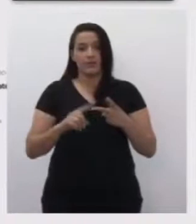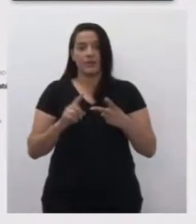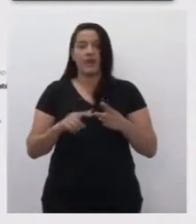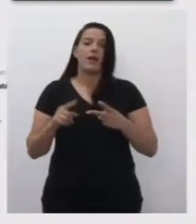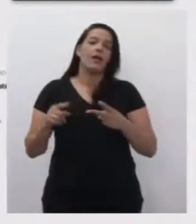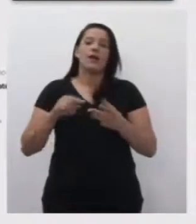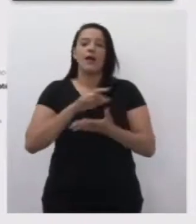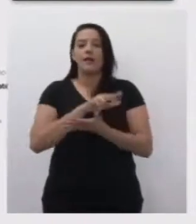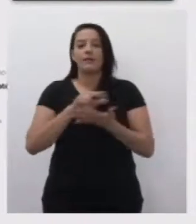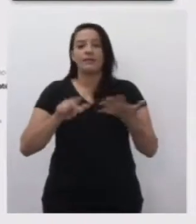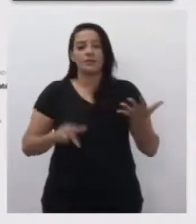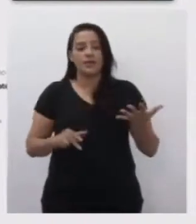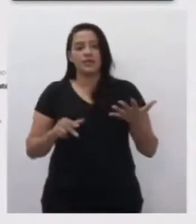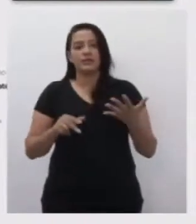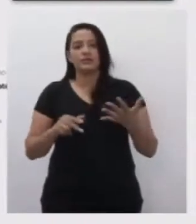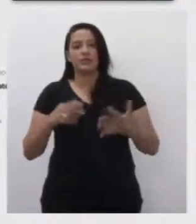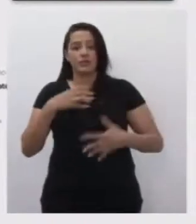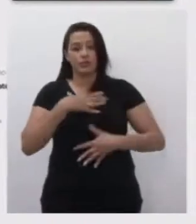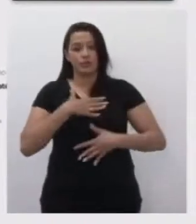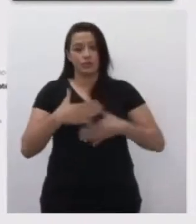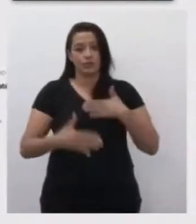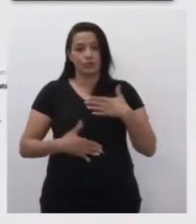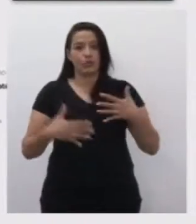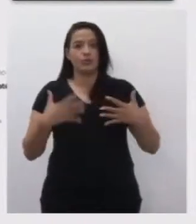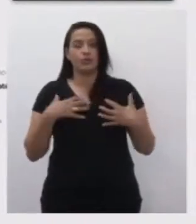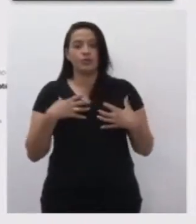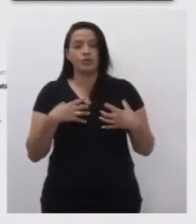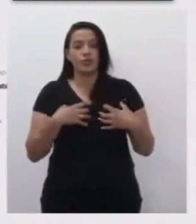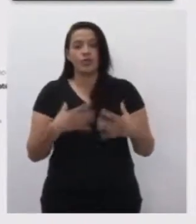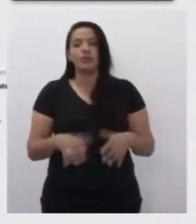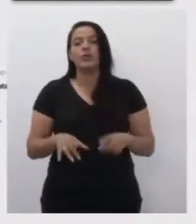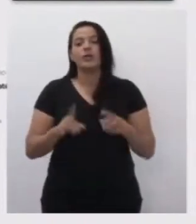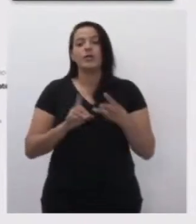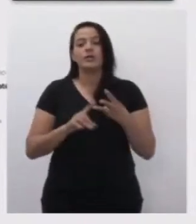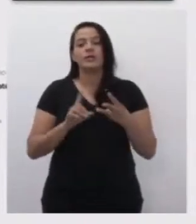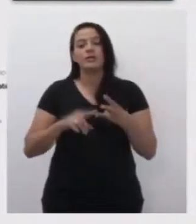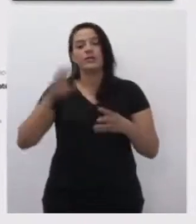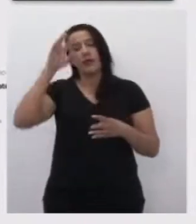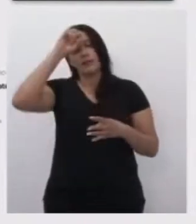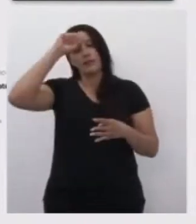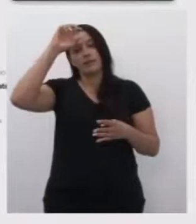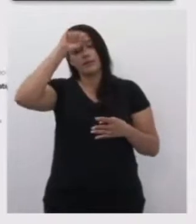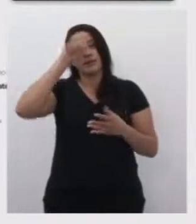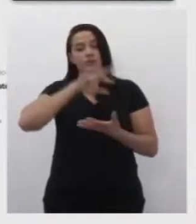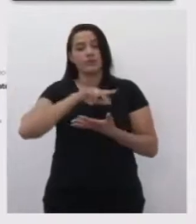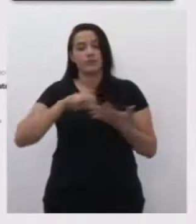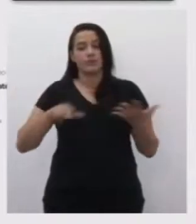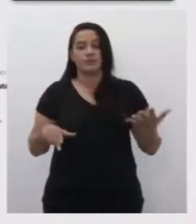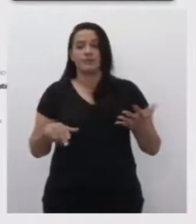e estratégia de prova. Quando eu vim aqui para técnicas de aprendizagem,